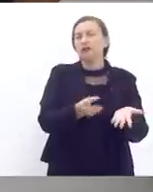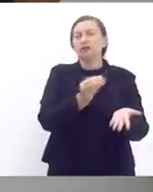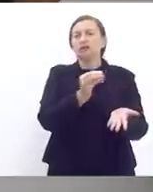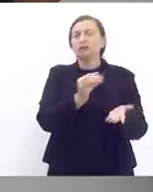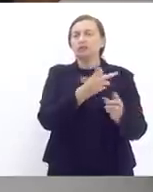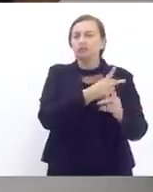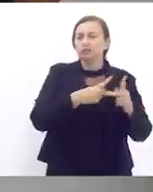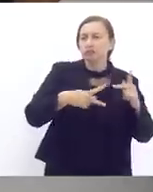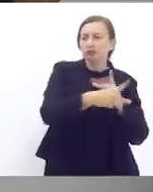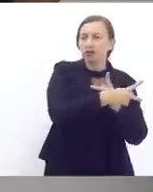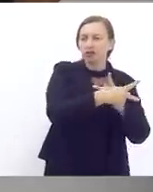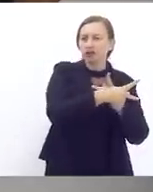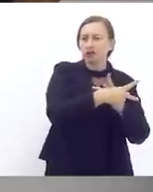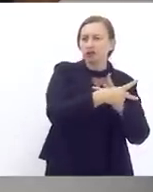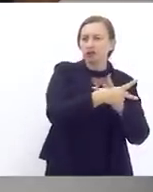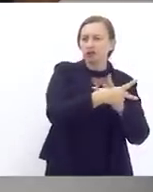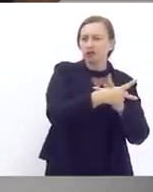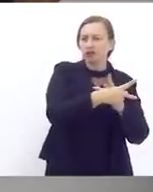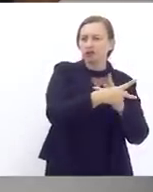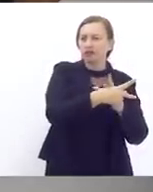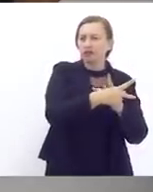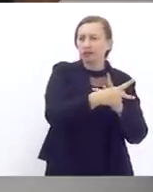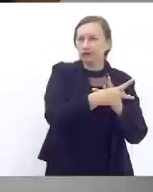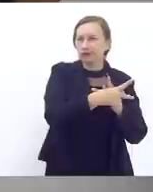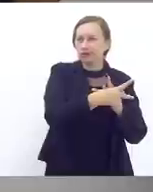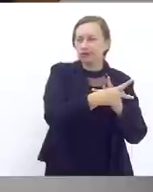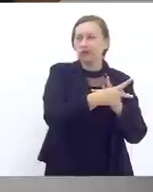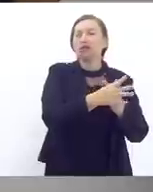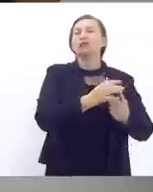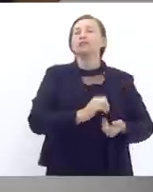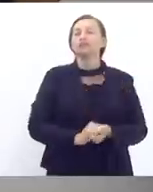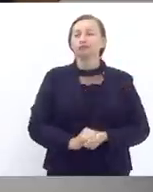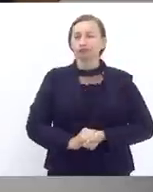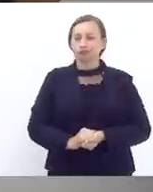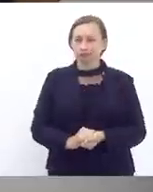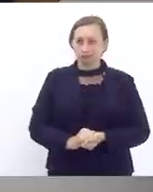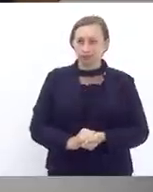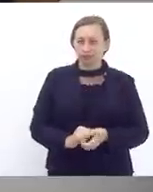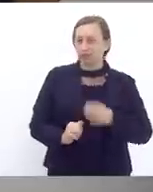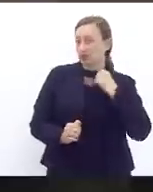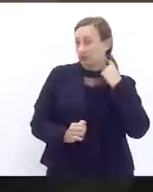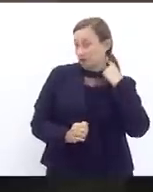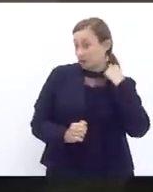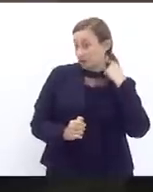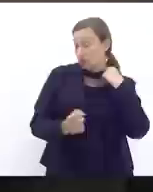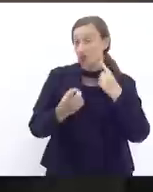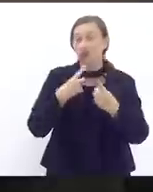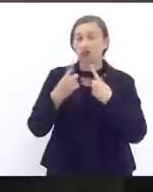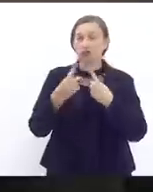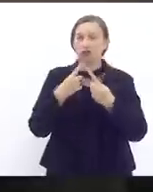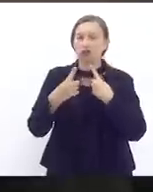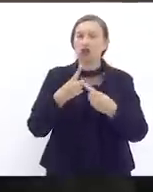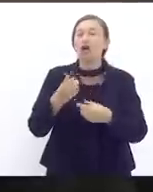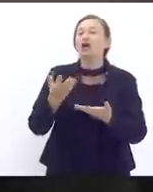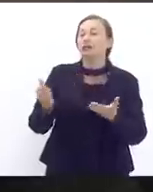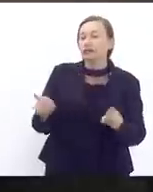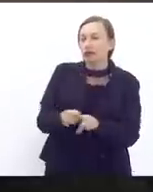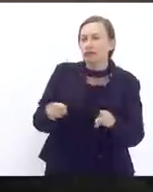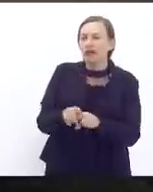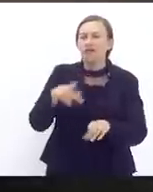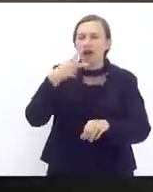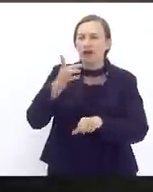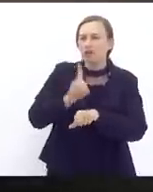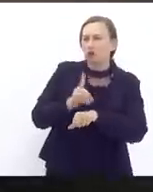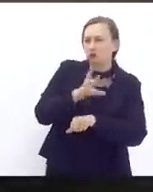certo tá fechado está aqui confirmado da presença de todos gostaria de falar para o Dr Alexandre Quando